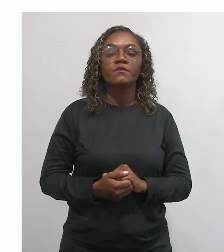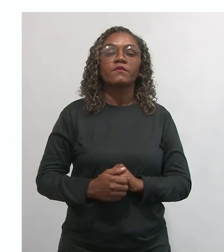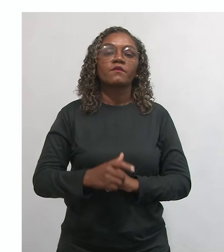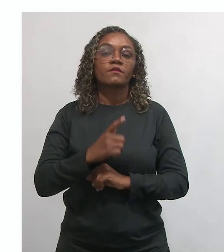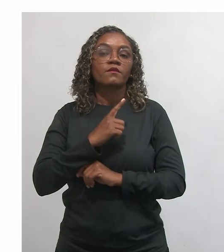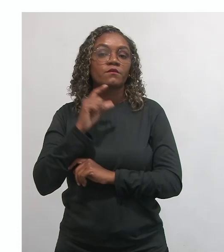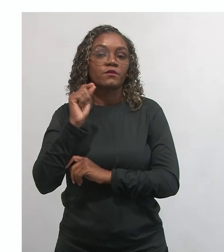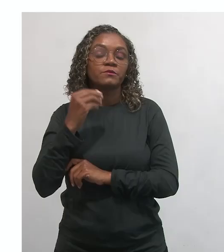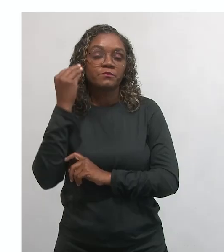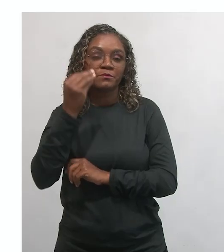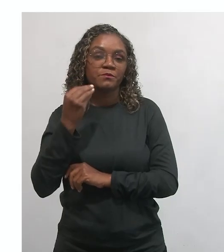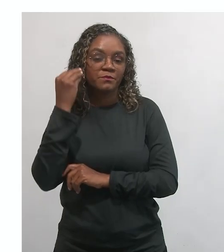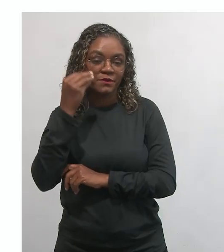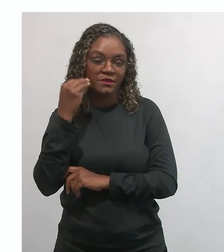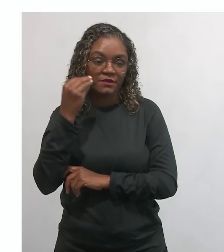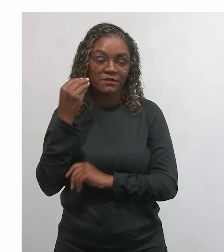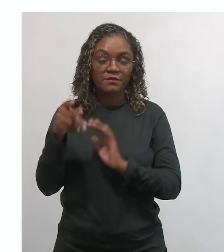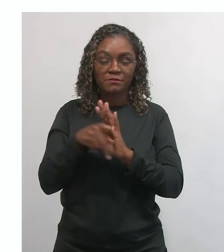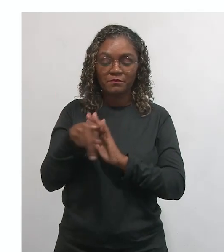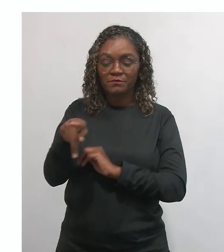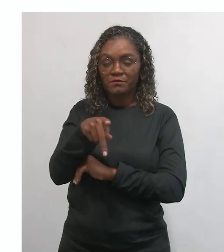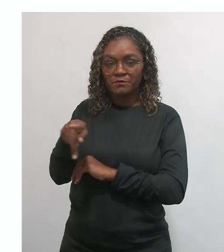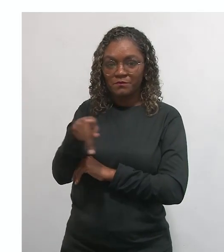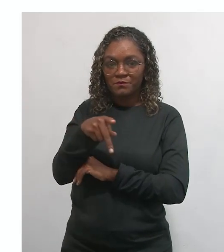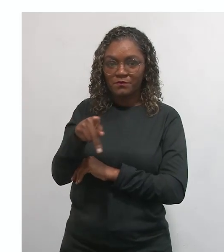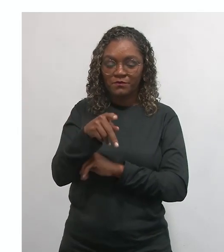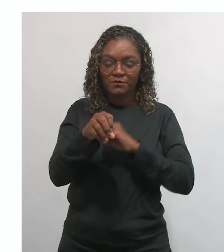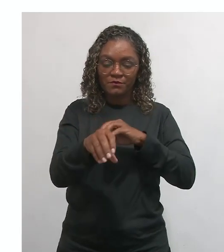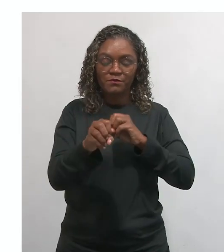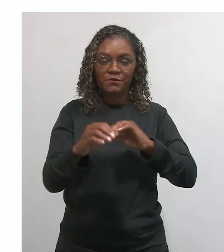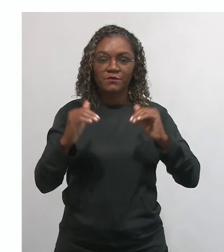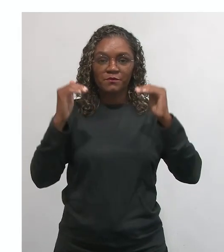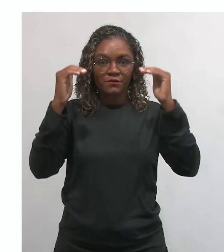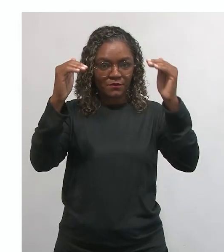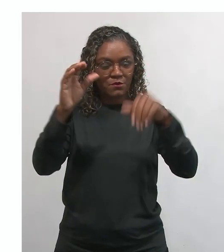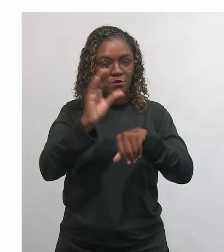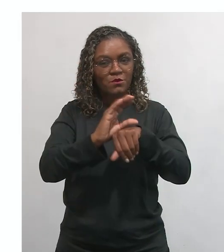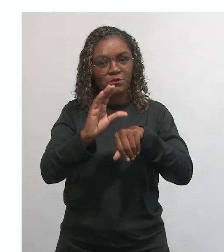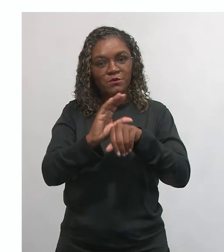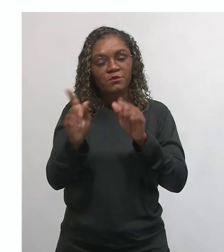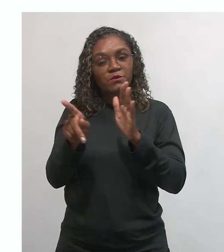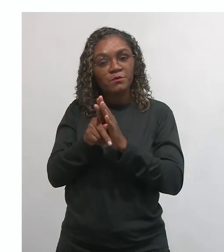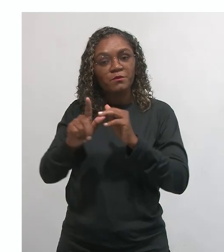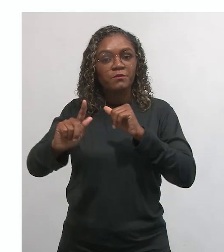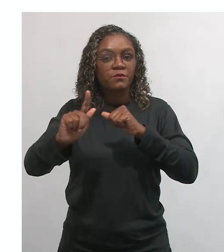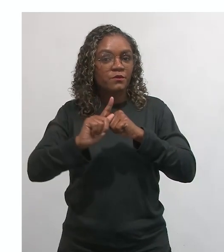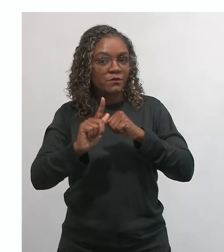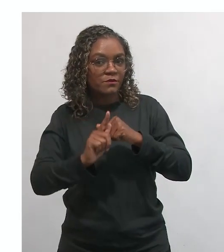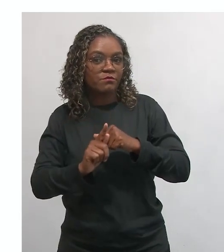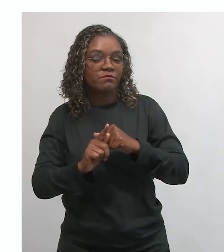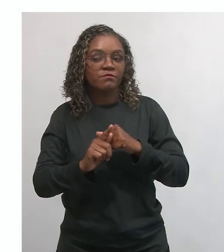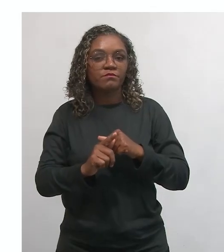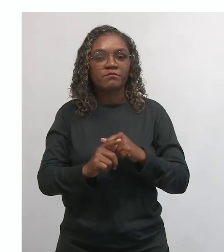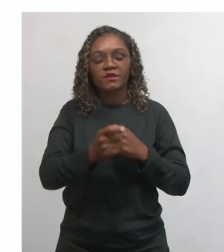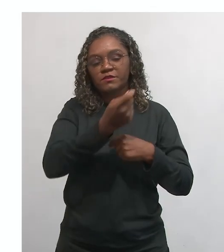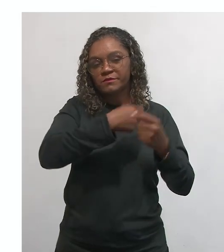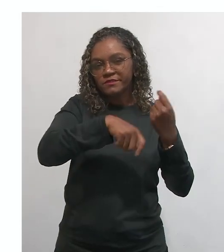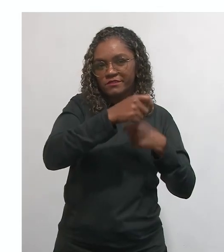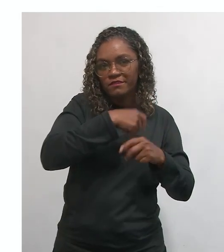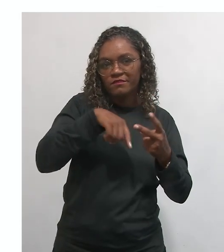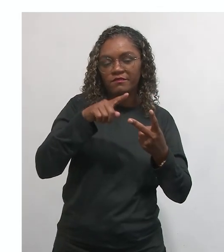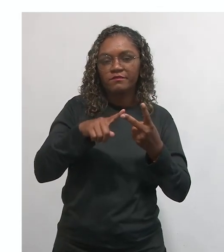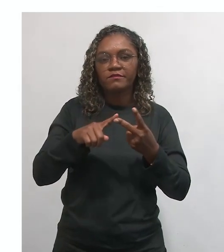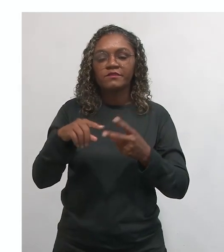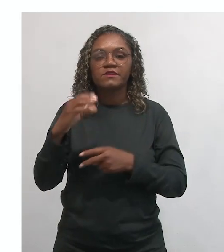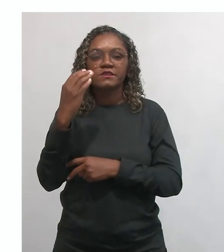Tenho experiência profissional sendo docente no ensino superior em alguns cursos de graduação, como Administração,